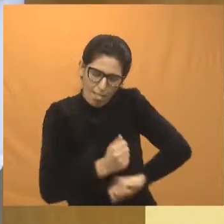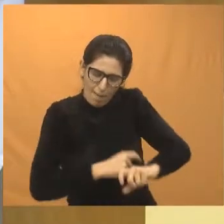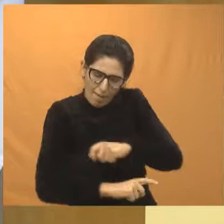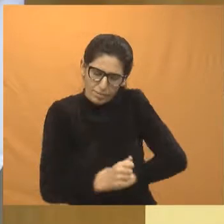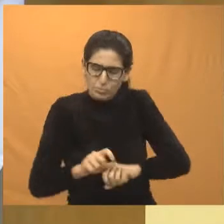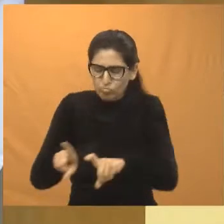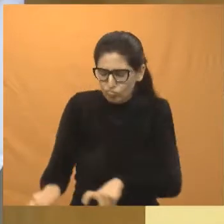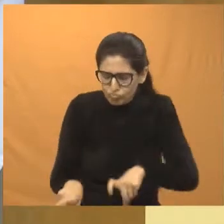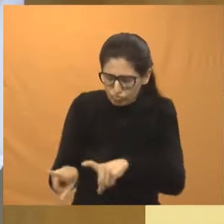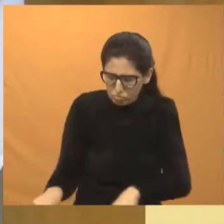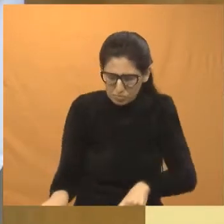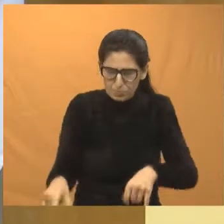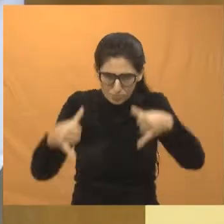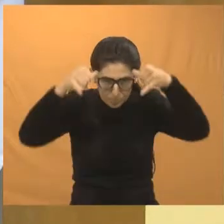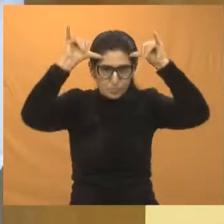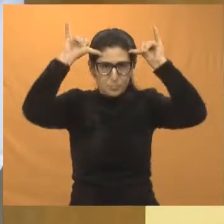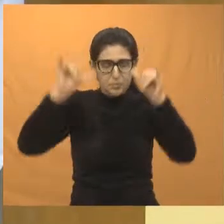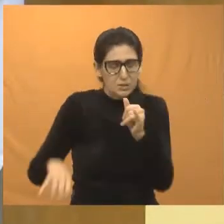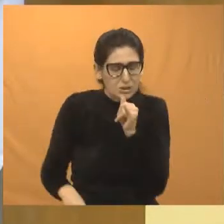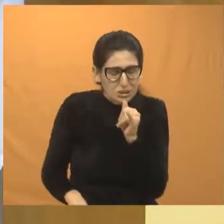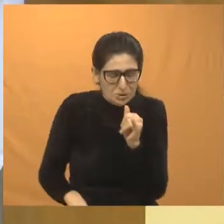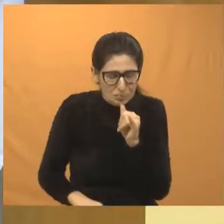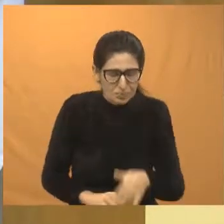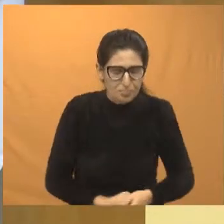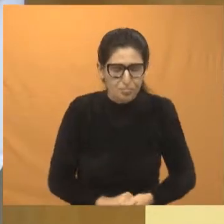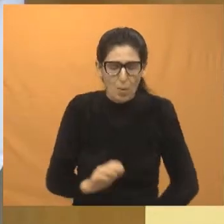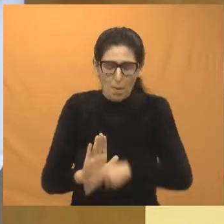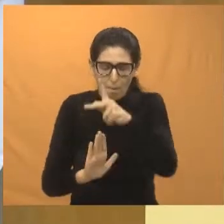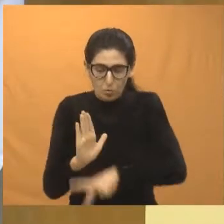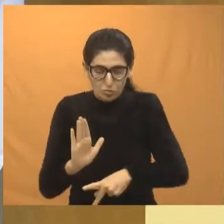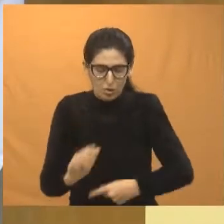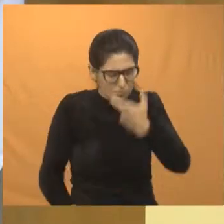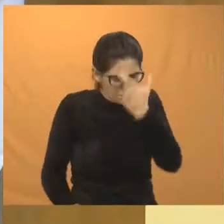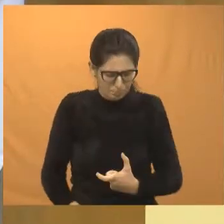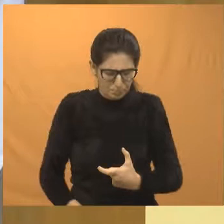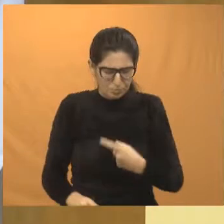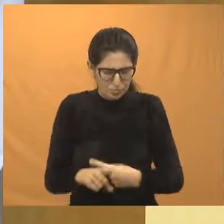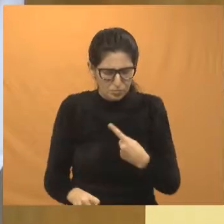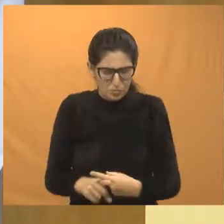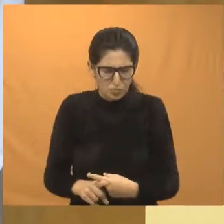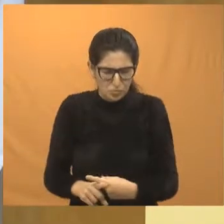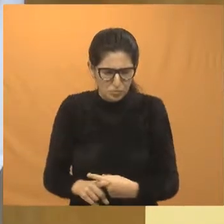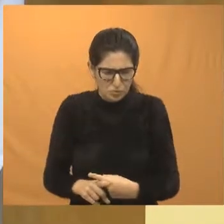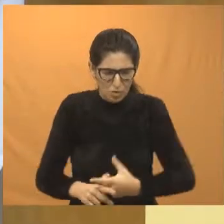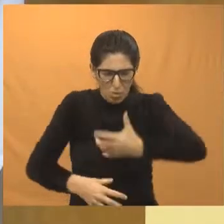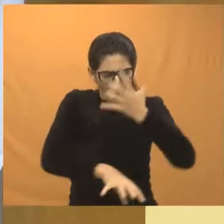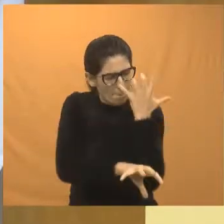indo. E esse projeto é muito sério, porque o impacto ambiental. E aqui,